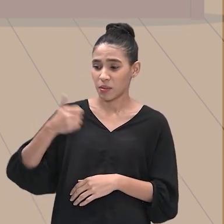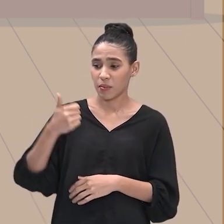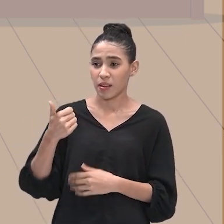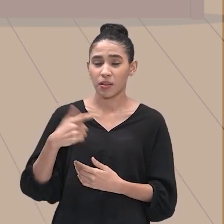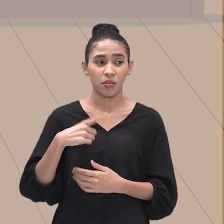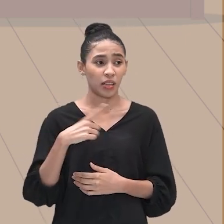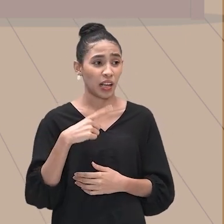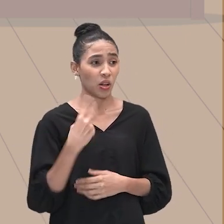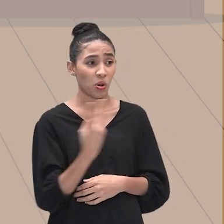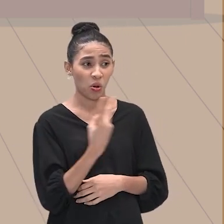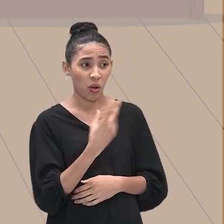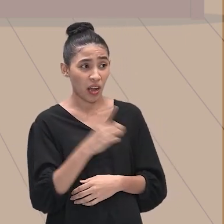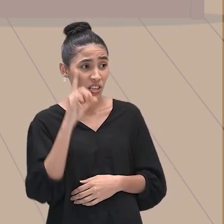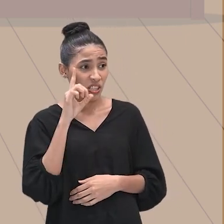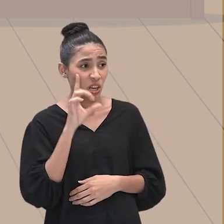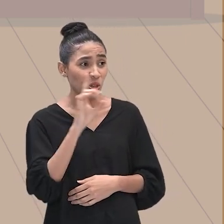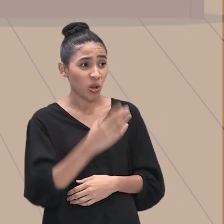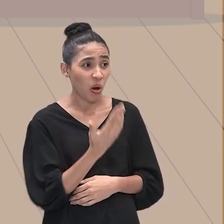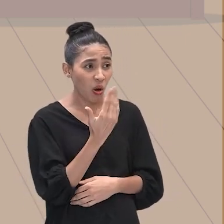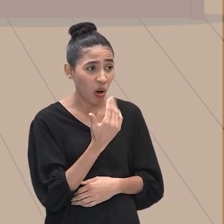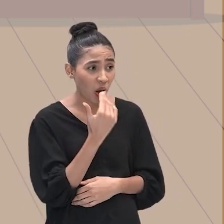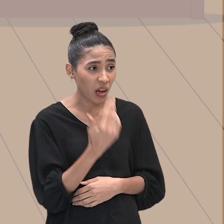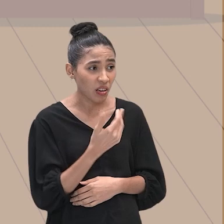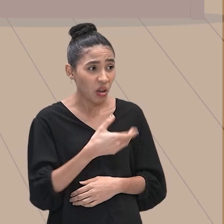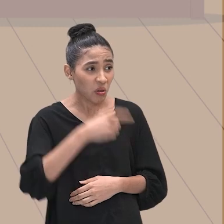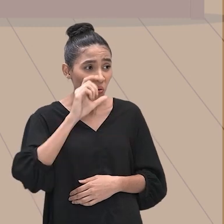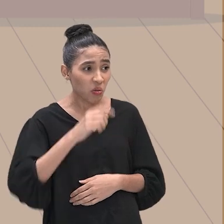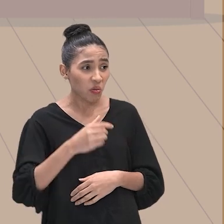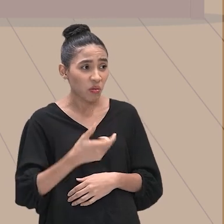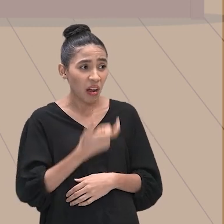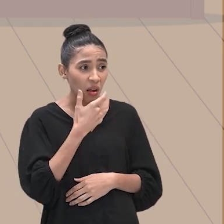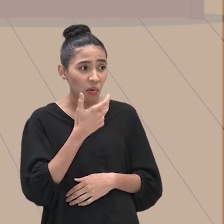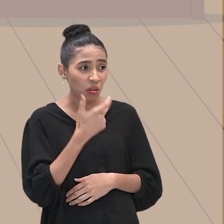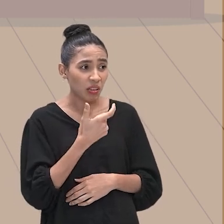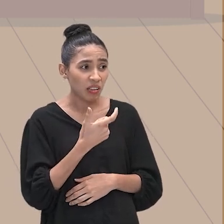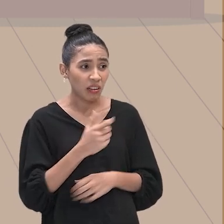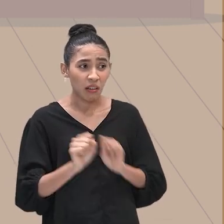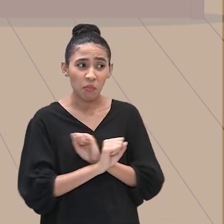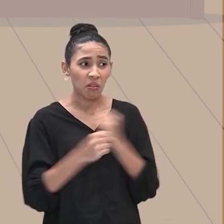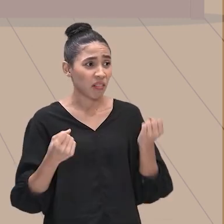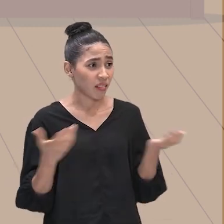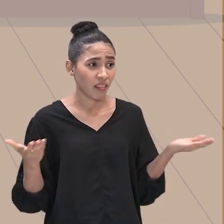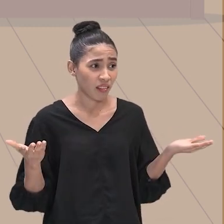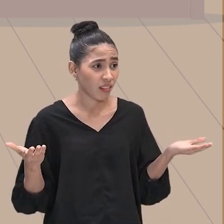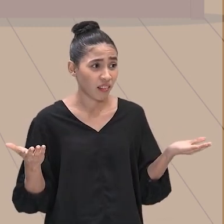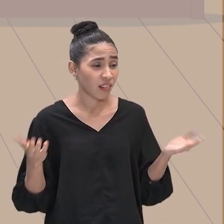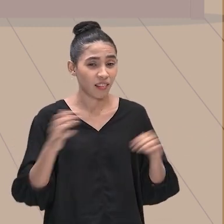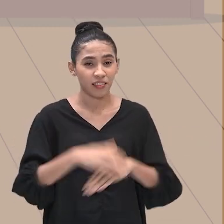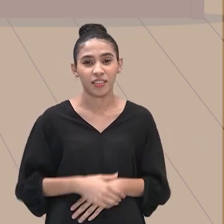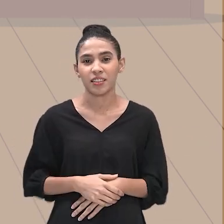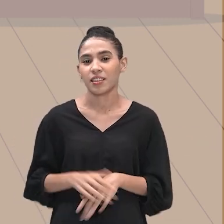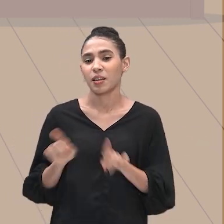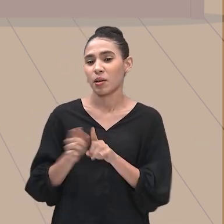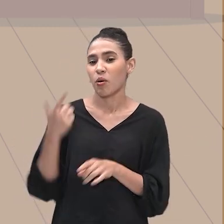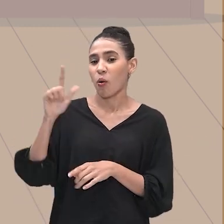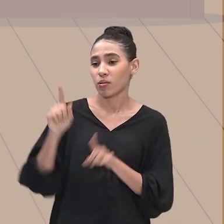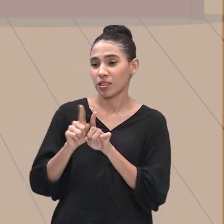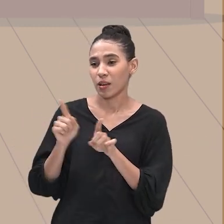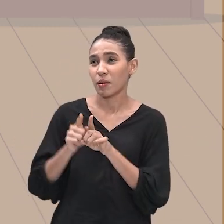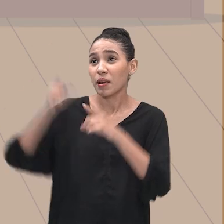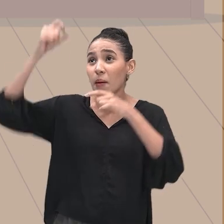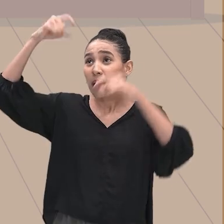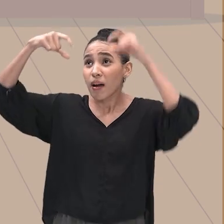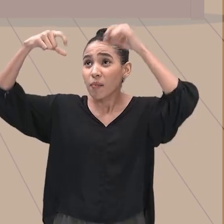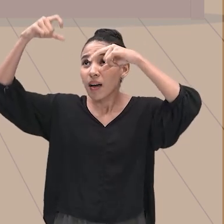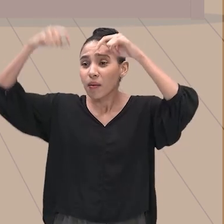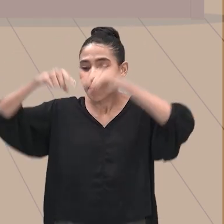2 dias que a gente só merenda suco com bolacha. A gente não aguenta mais. E outra questão são as goteiras. A